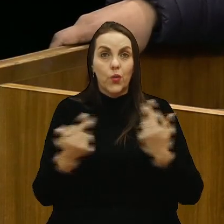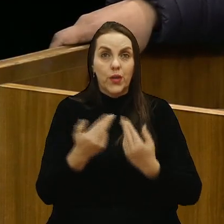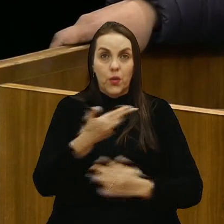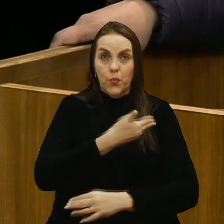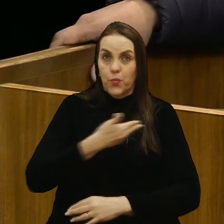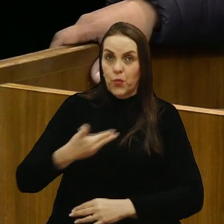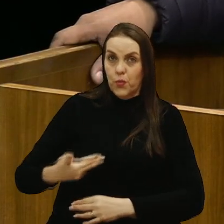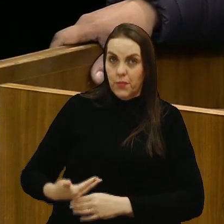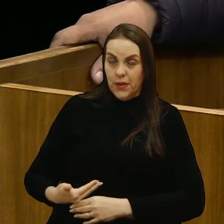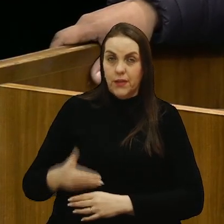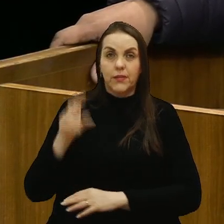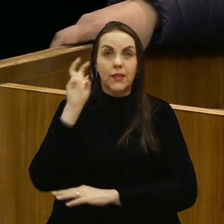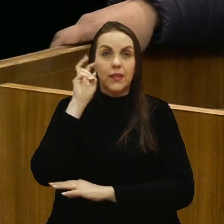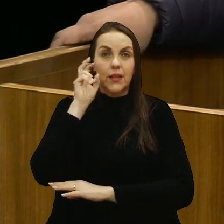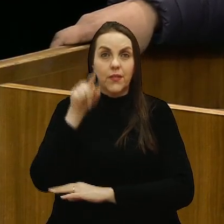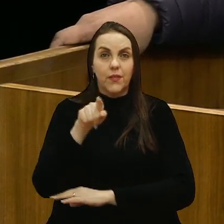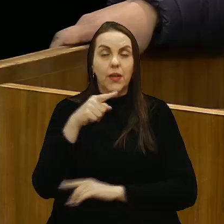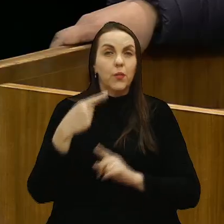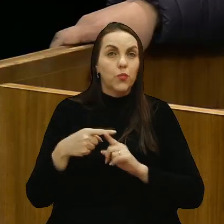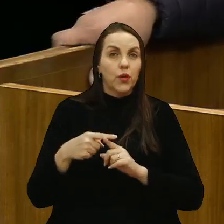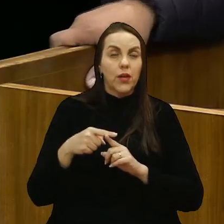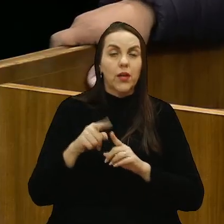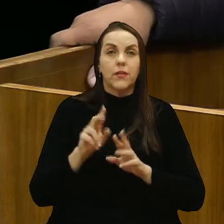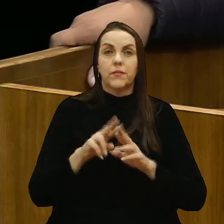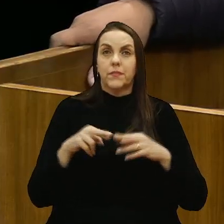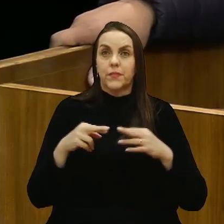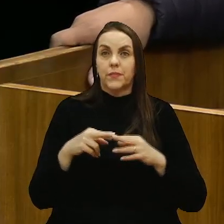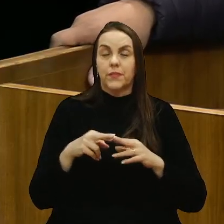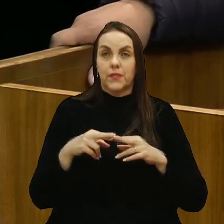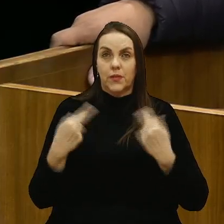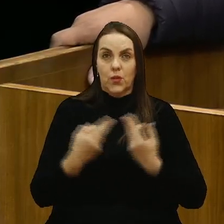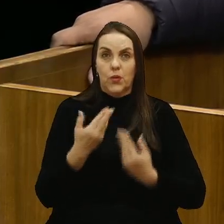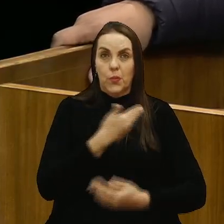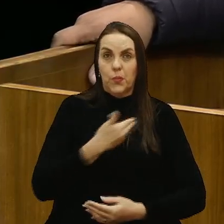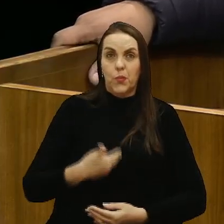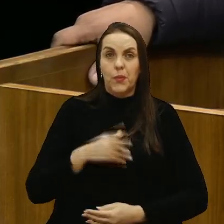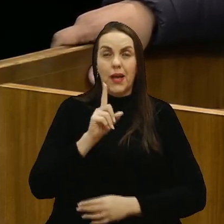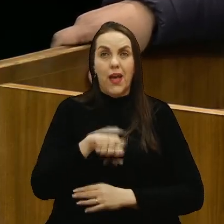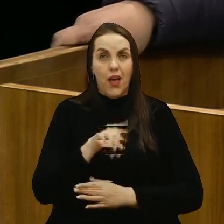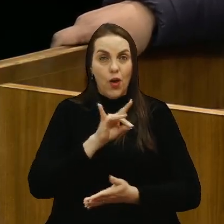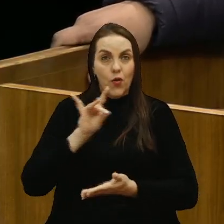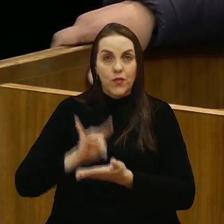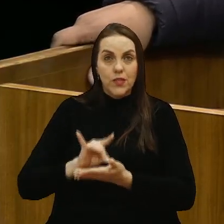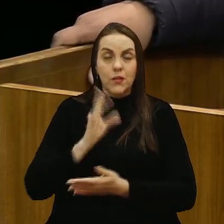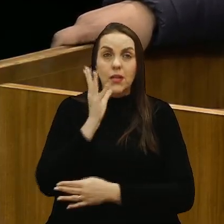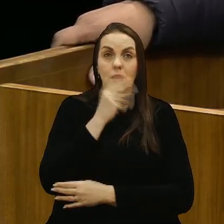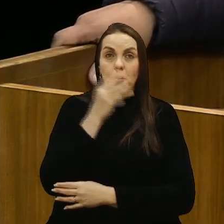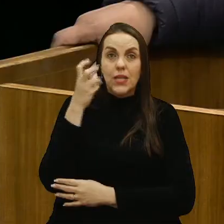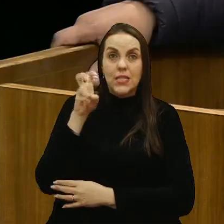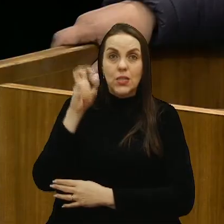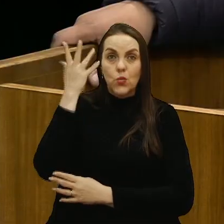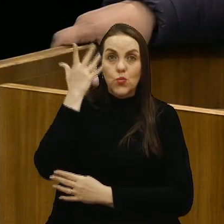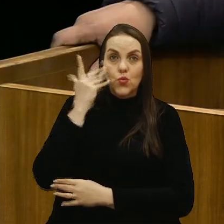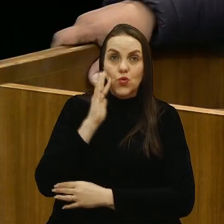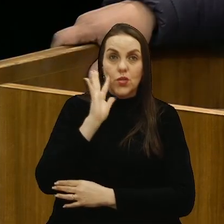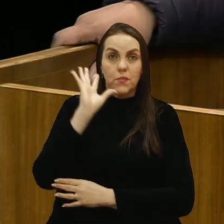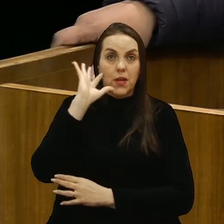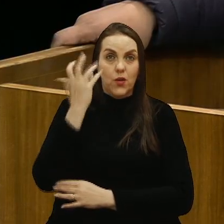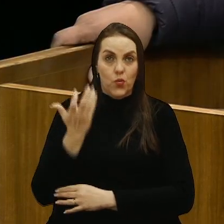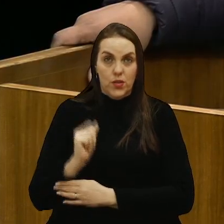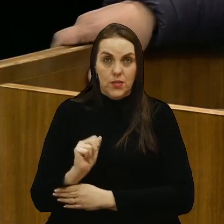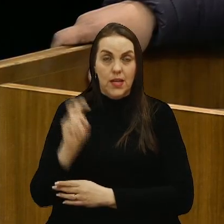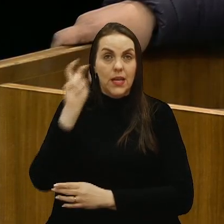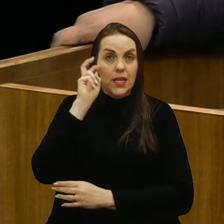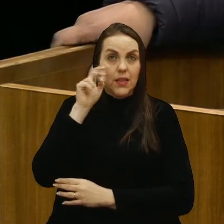pública na quinta-feira, porque a audiência pública, oficialmente, nós demoramos 5 dias para que isso aconteça. Então, na quinta-feira